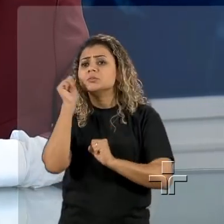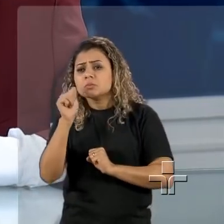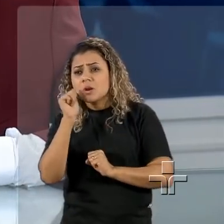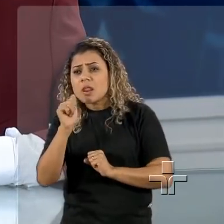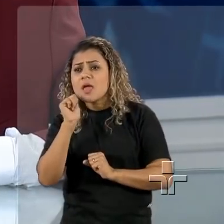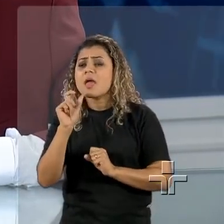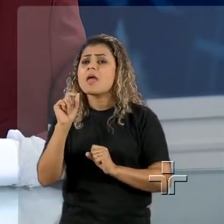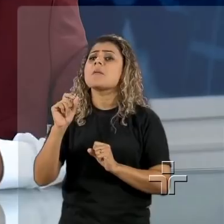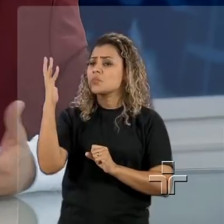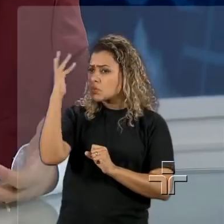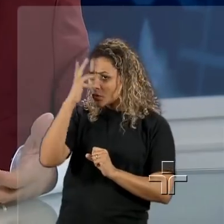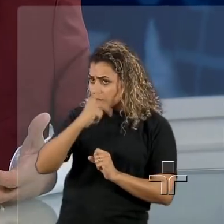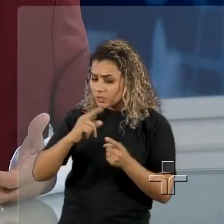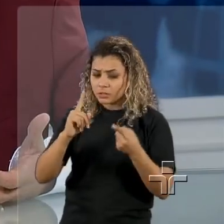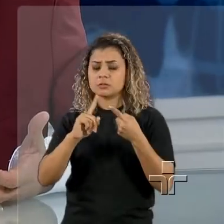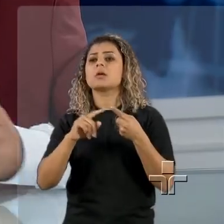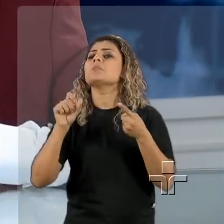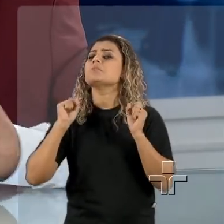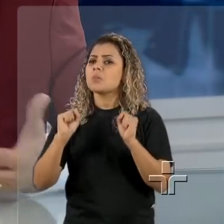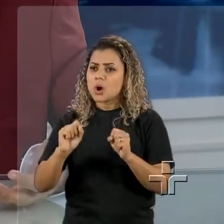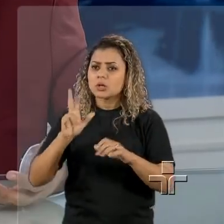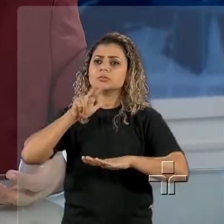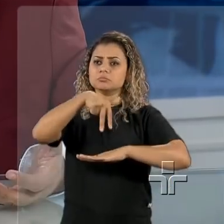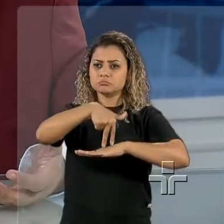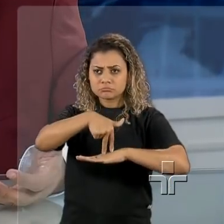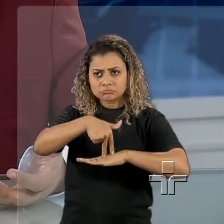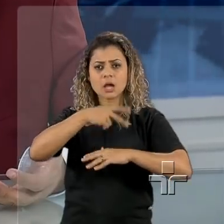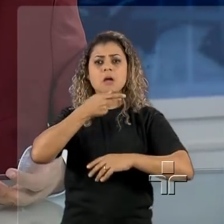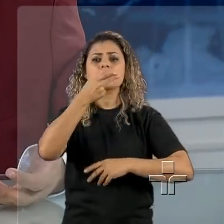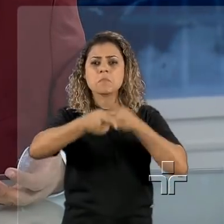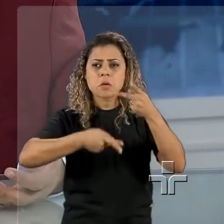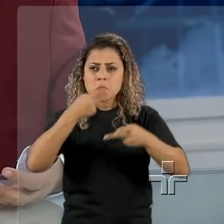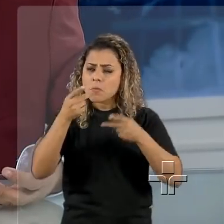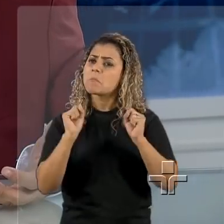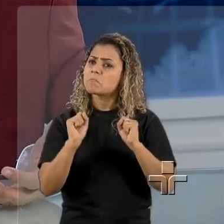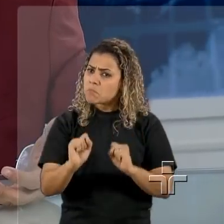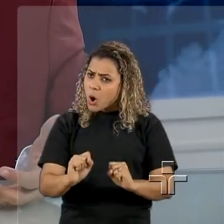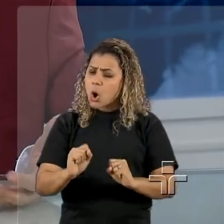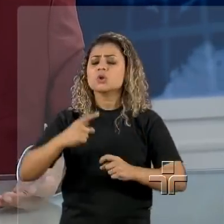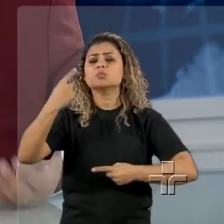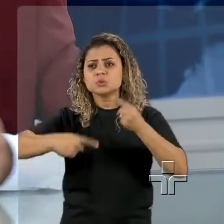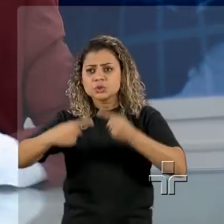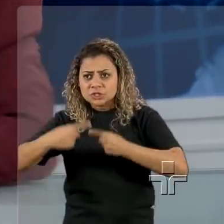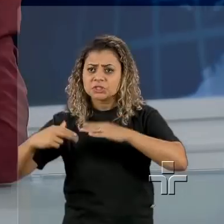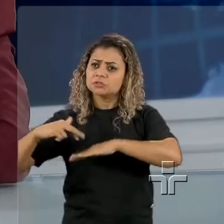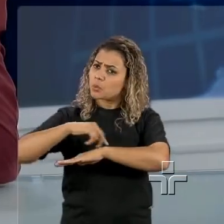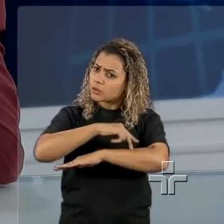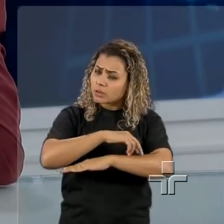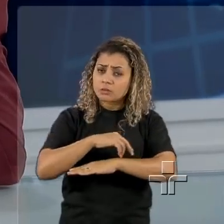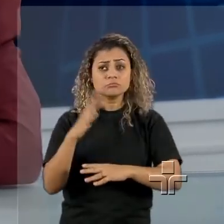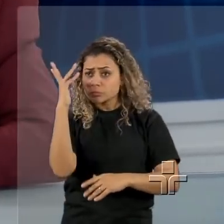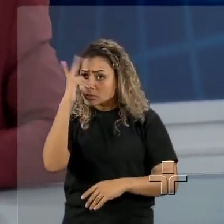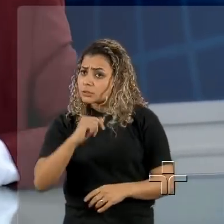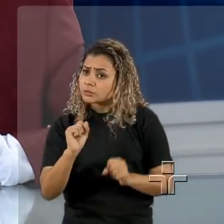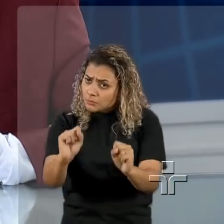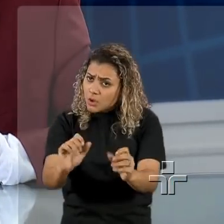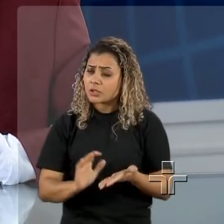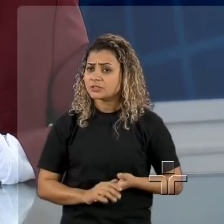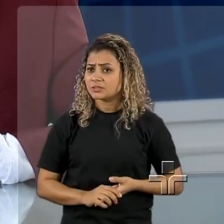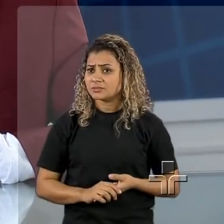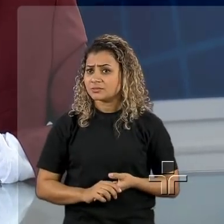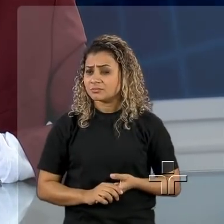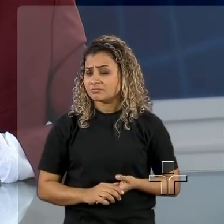fundamental. No momento em que se prega a valorização de todos os tipos de beleza, por que, então, ainda se ter um concurso de